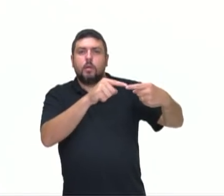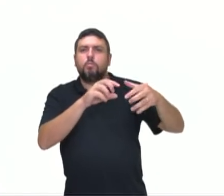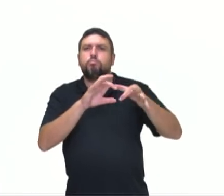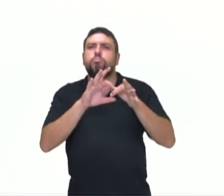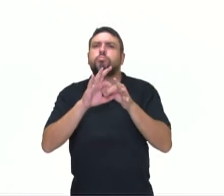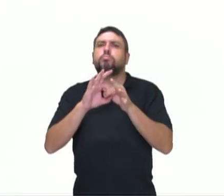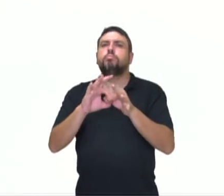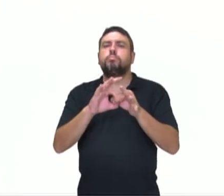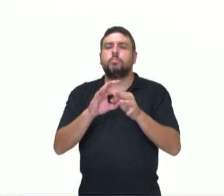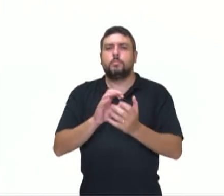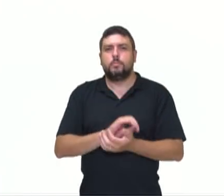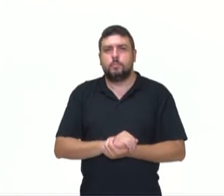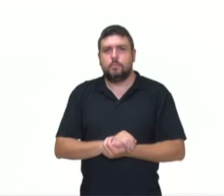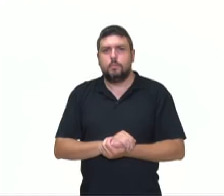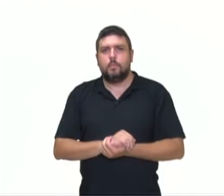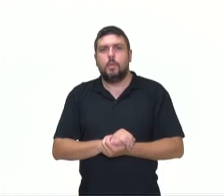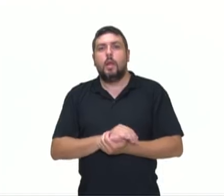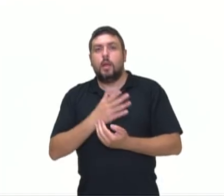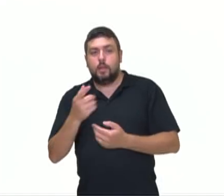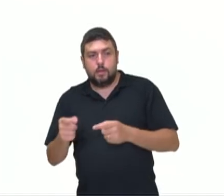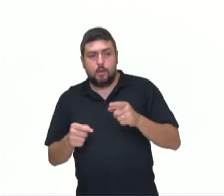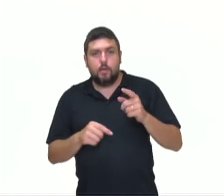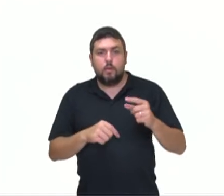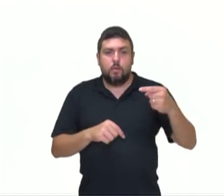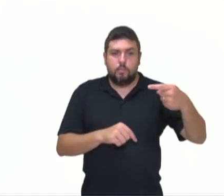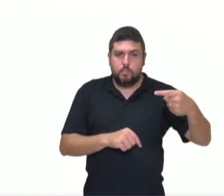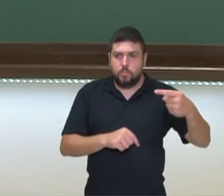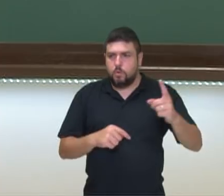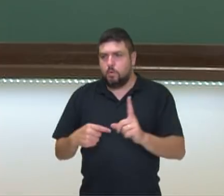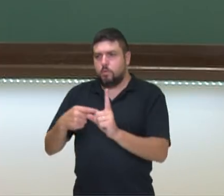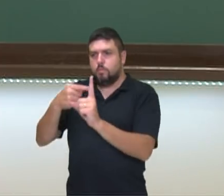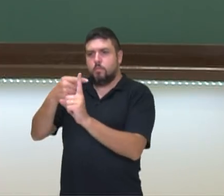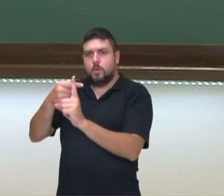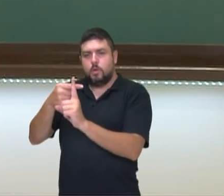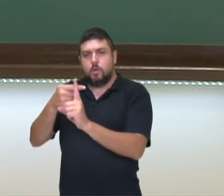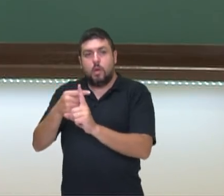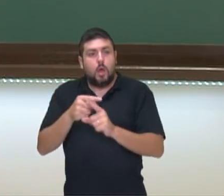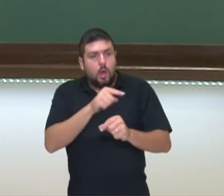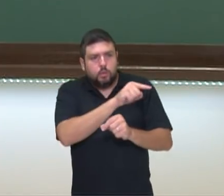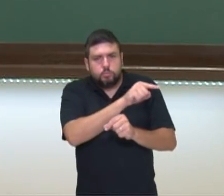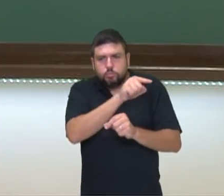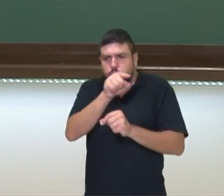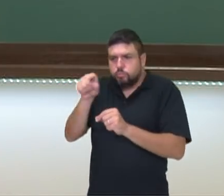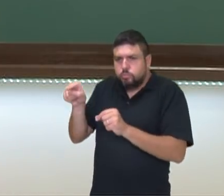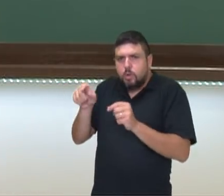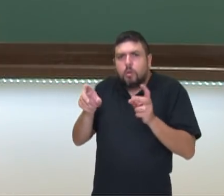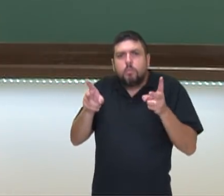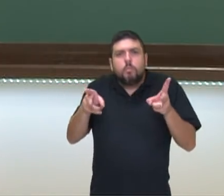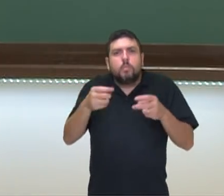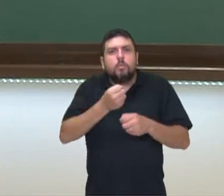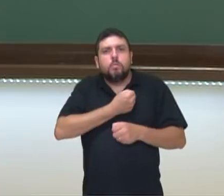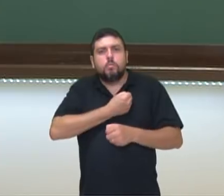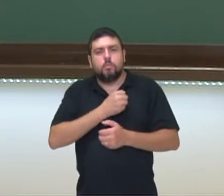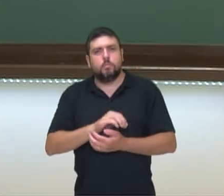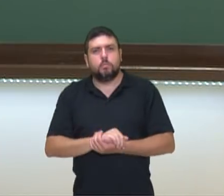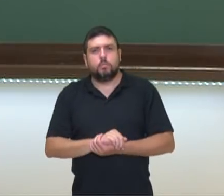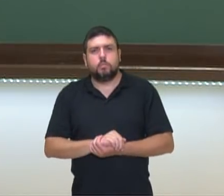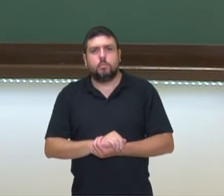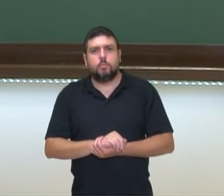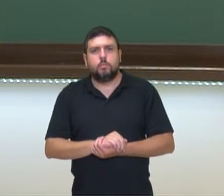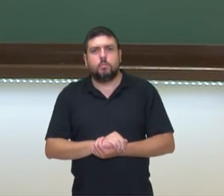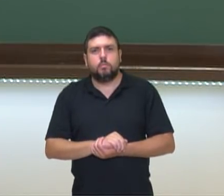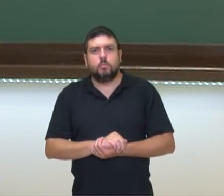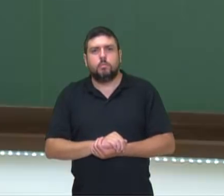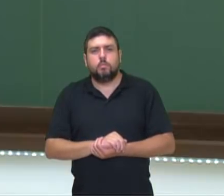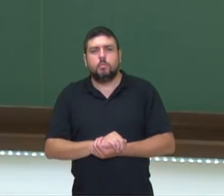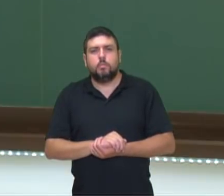tem operações inversas aqui, mas com os mesmos valores e se complementando. Pela relação